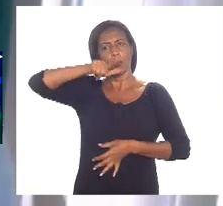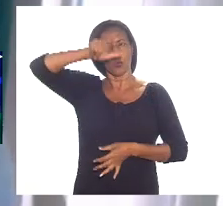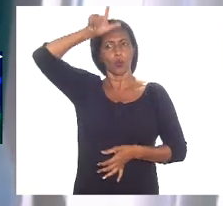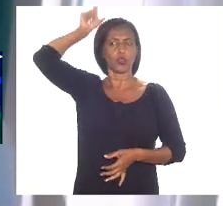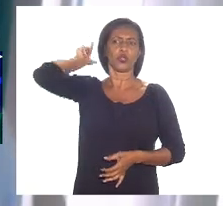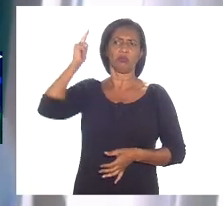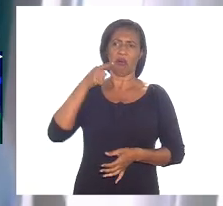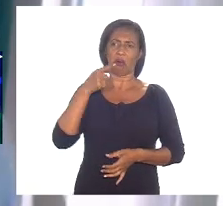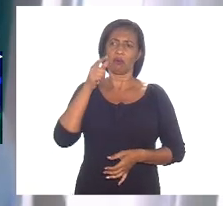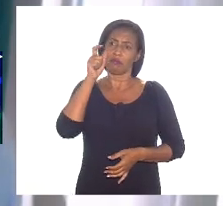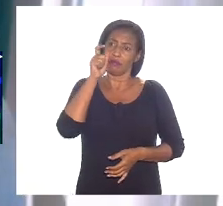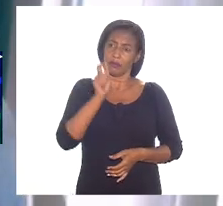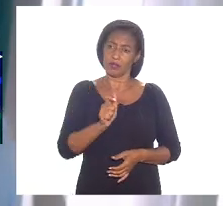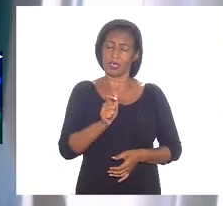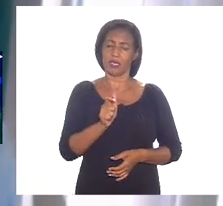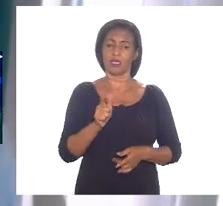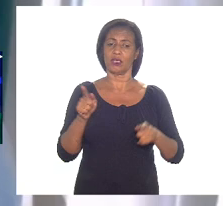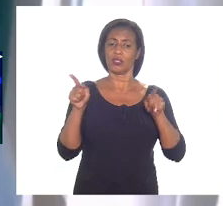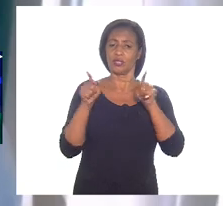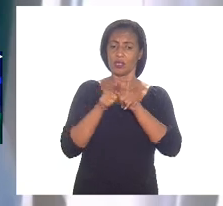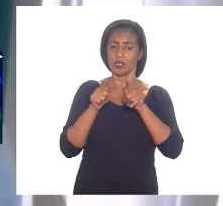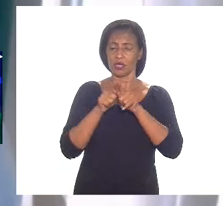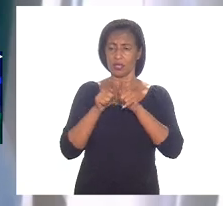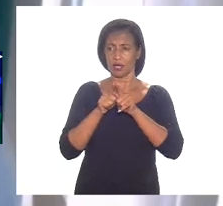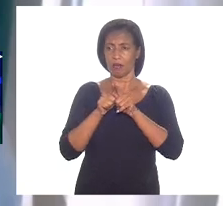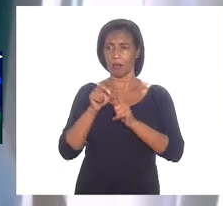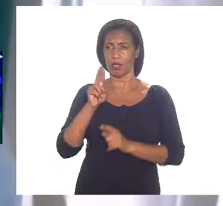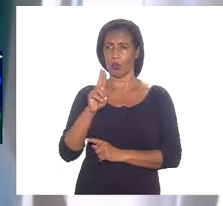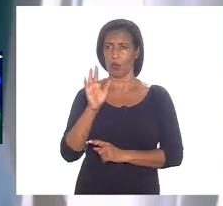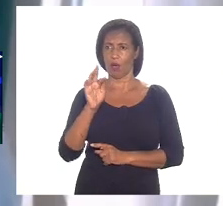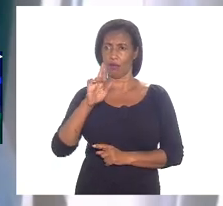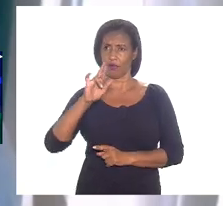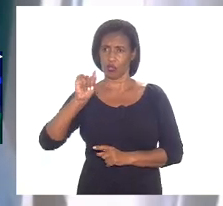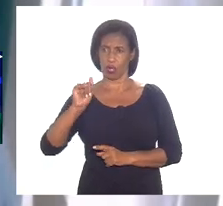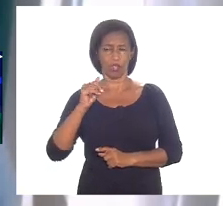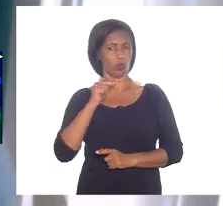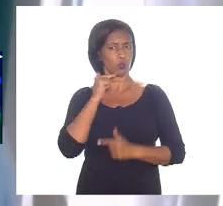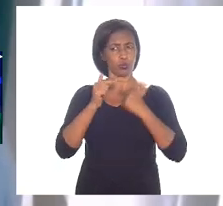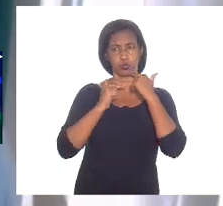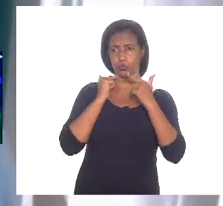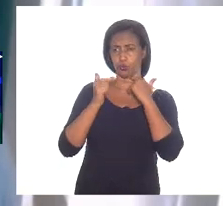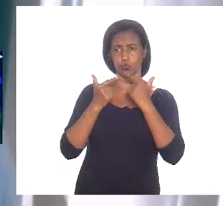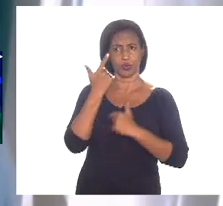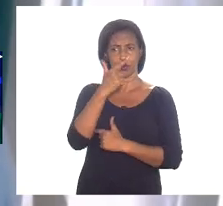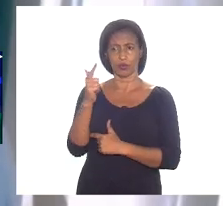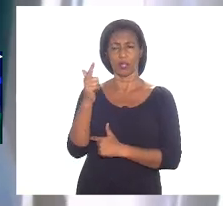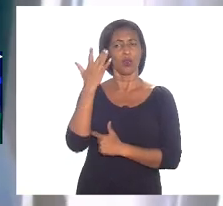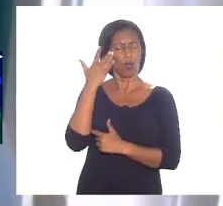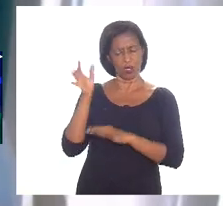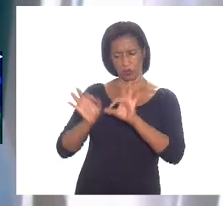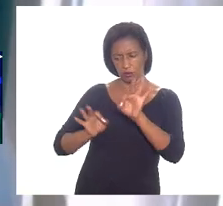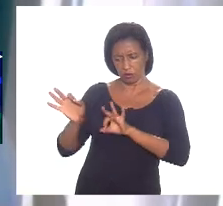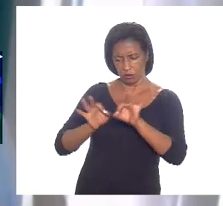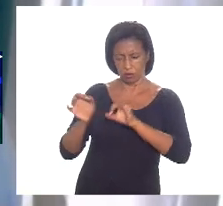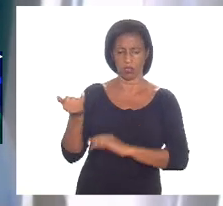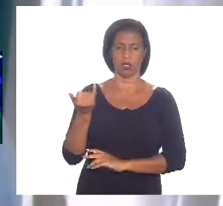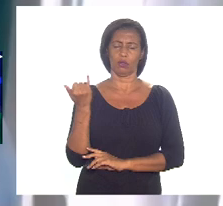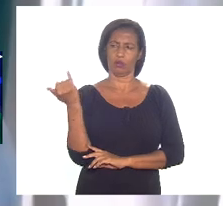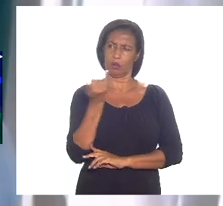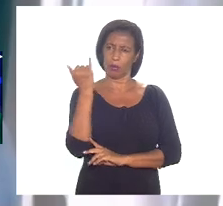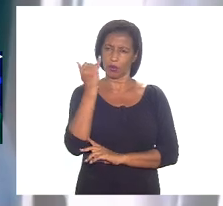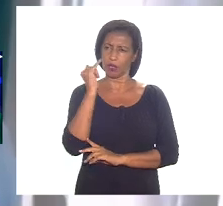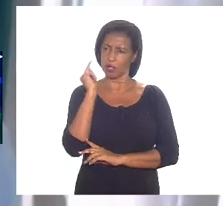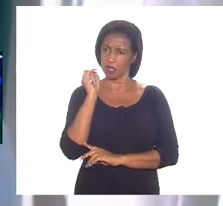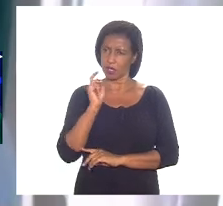é porque ele Tenente e área integra o patrimônio da UFRJ daí tem uma dúvida por isso que eu acho que o projeto importante e tem ainda